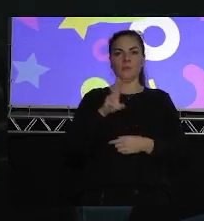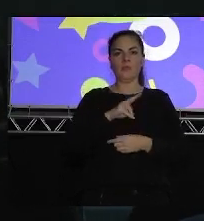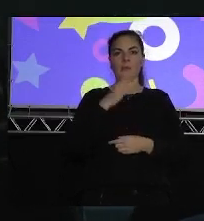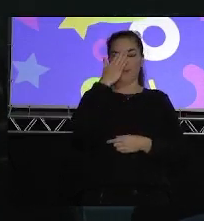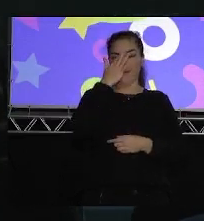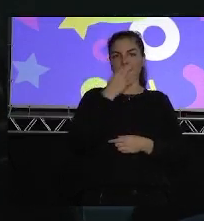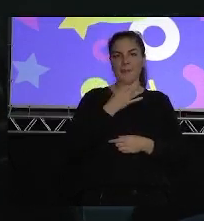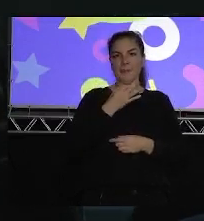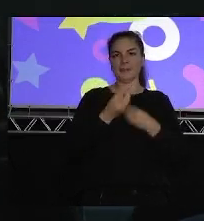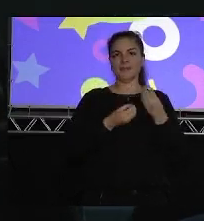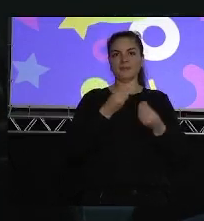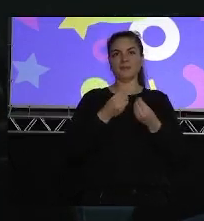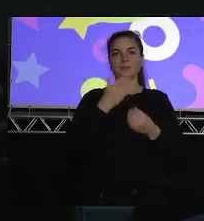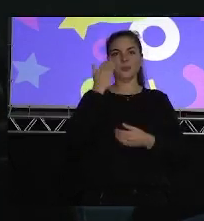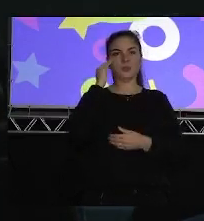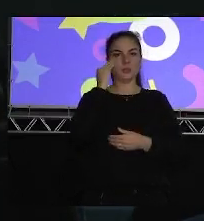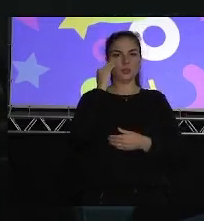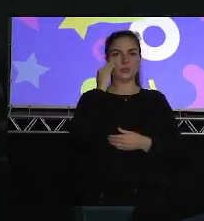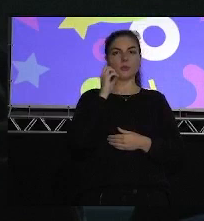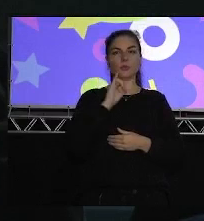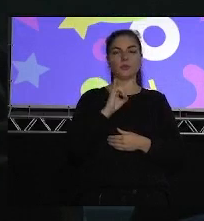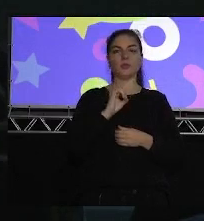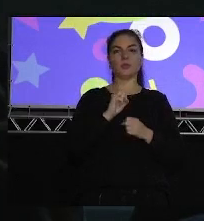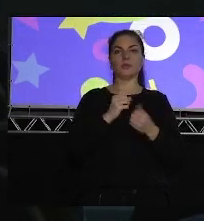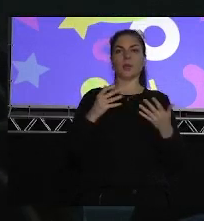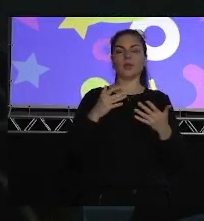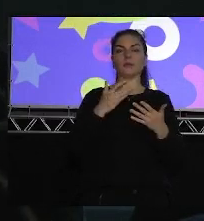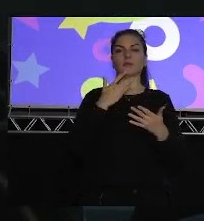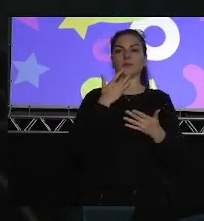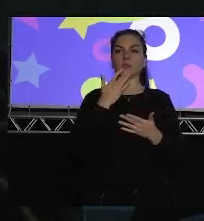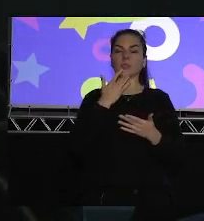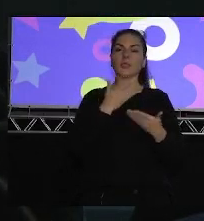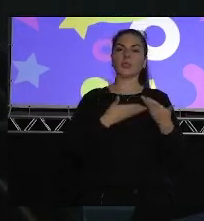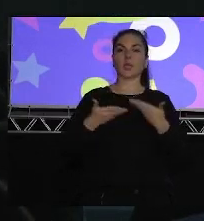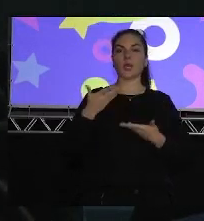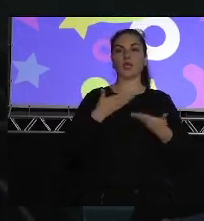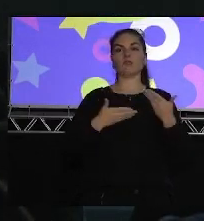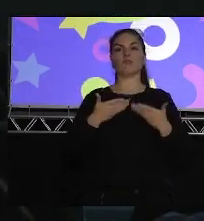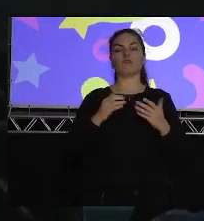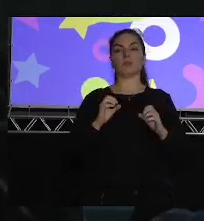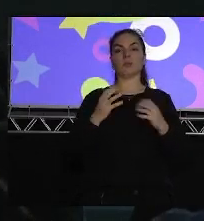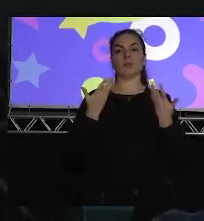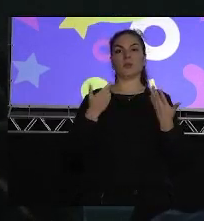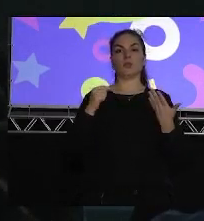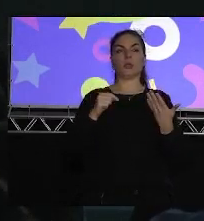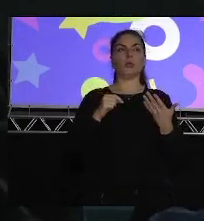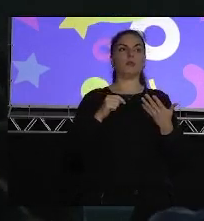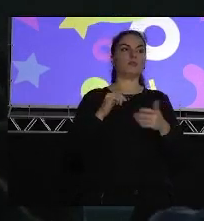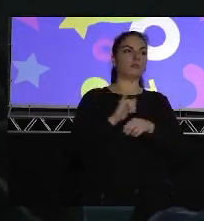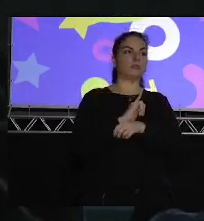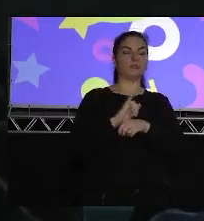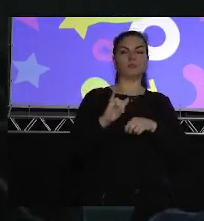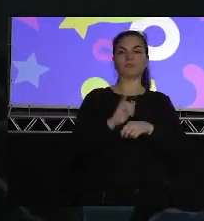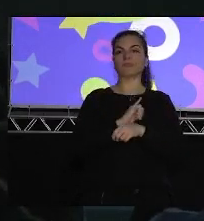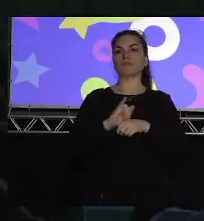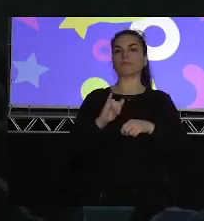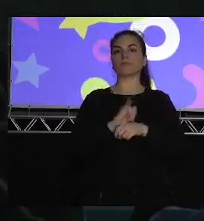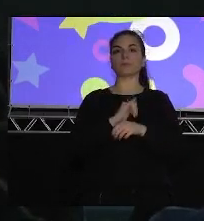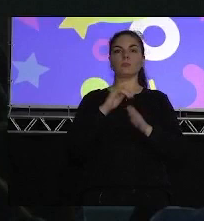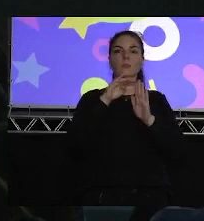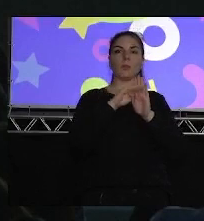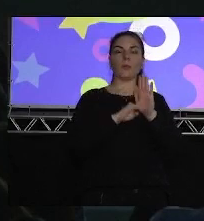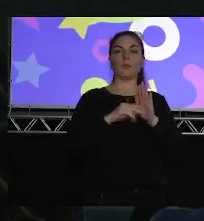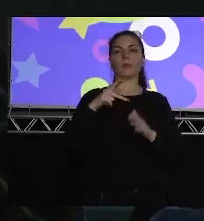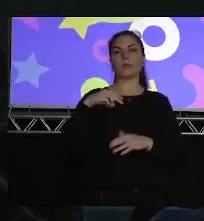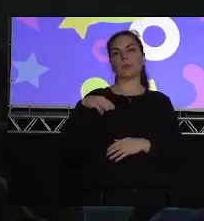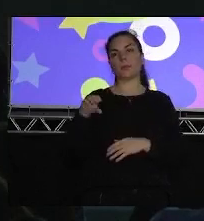entendimento, quando vai facilitar esse evento, né, que participa em um comitê estratégico do portfólio, pode ser com PMO,